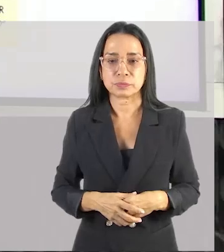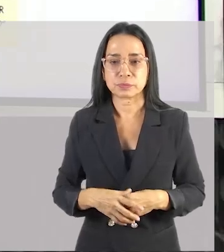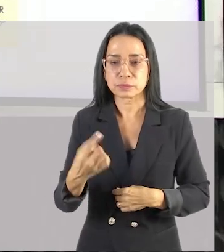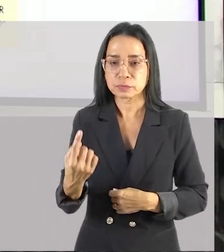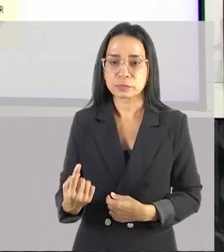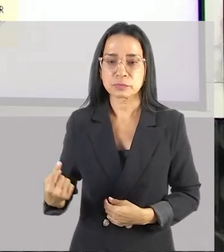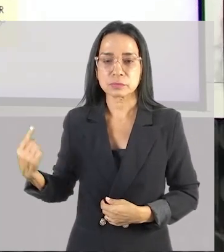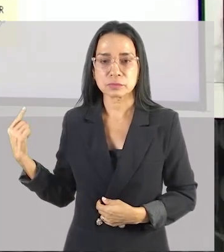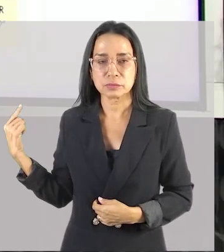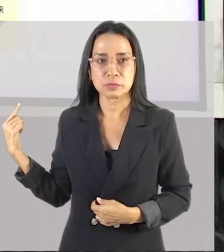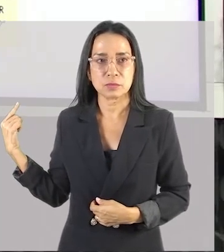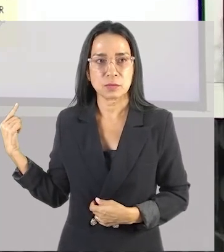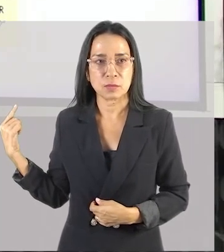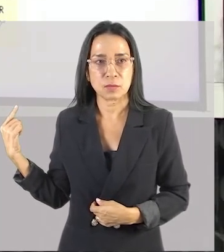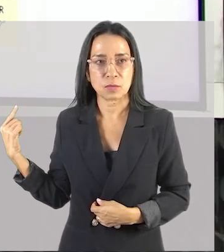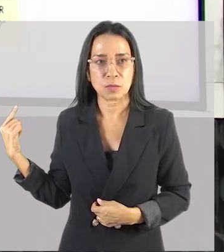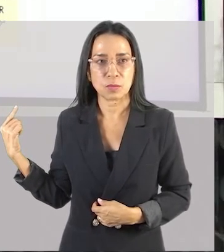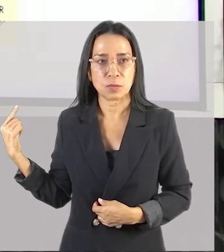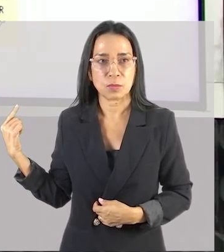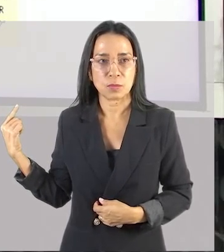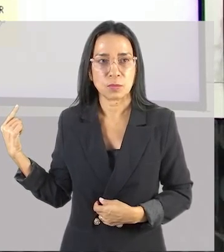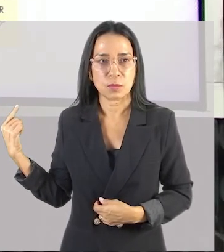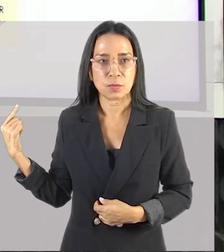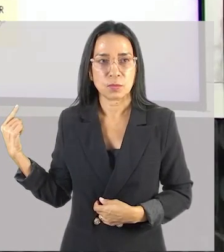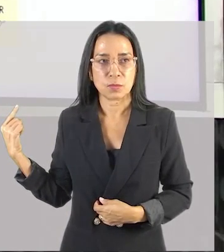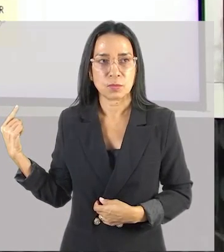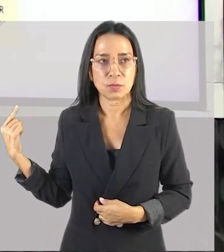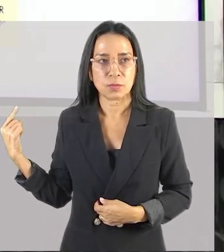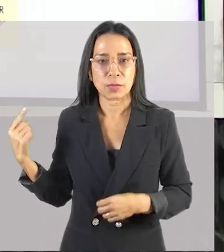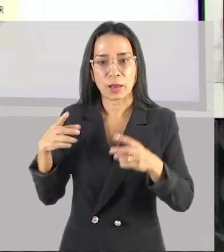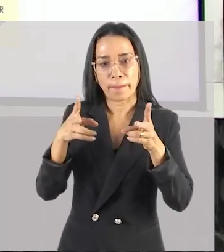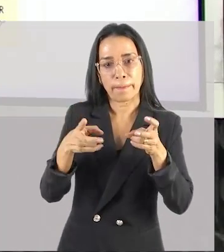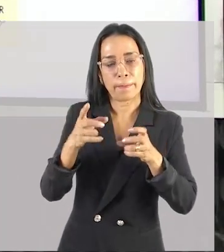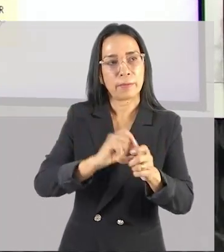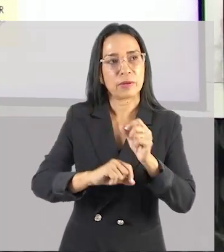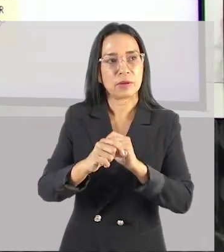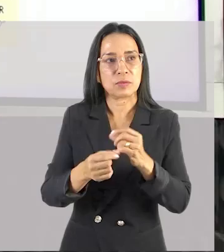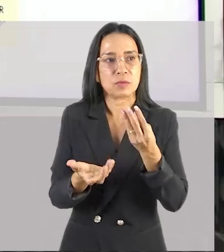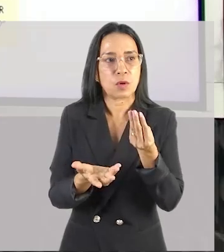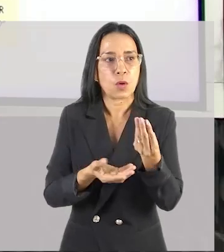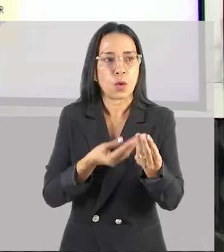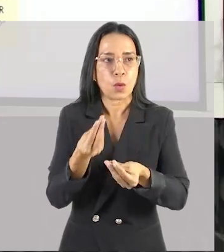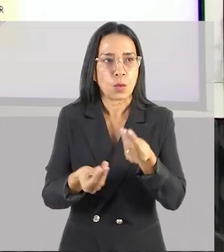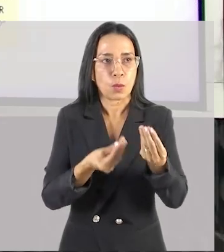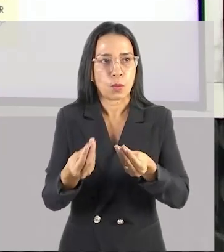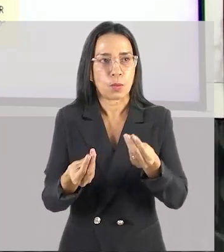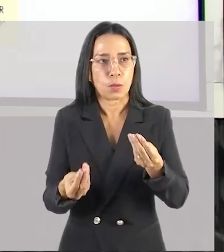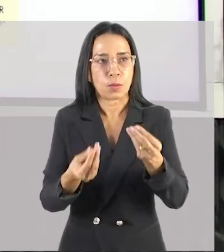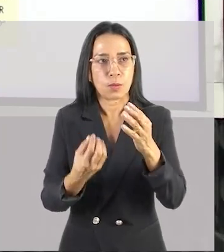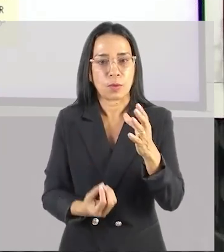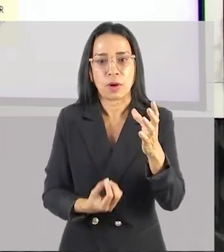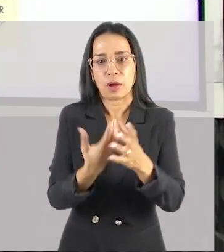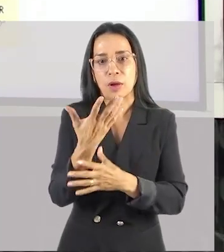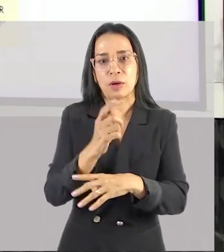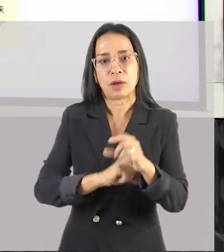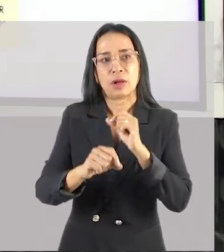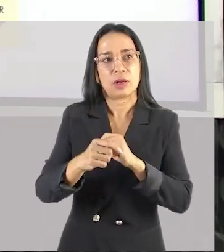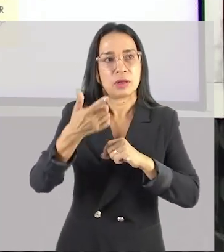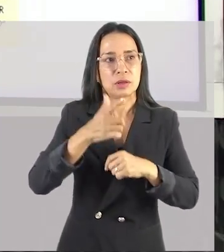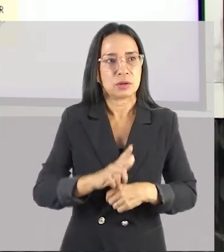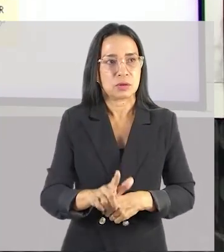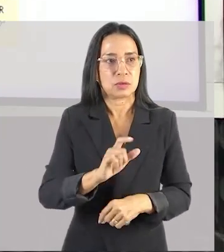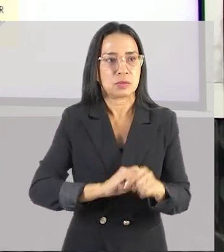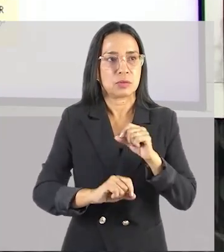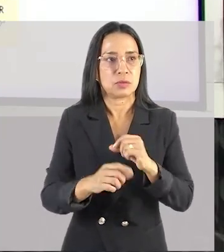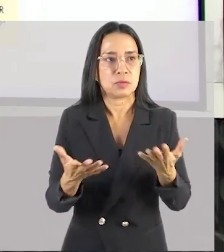e preservação ambiental, como conciliar interesses em conflito. Percebam que o como... ele aparece mais uma